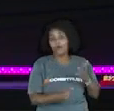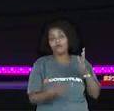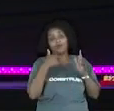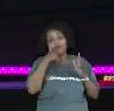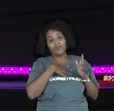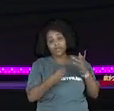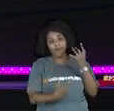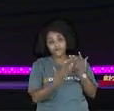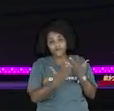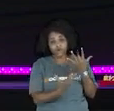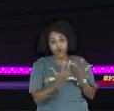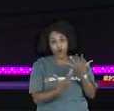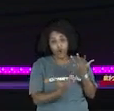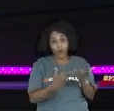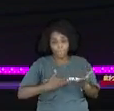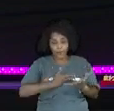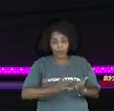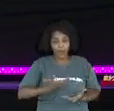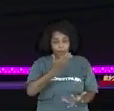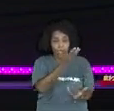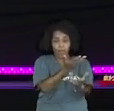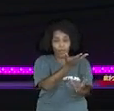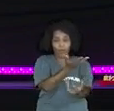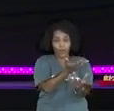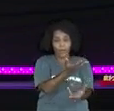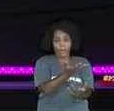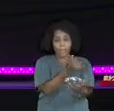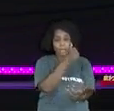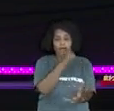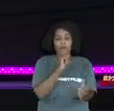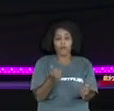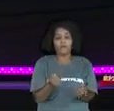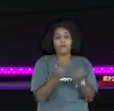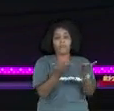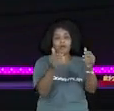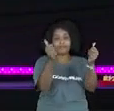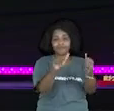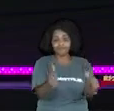fogo em sacrifícios aos seus Deuses meu Deus